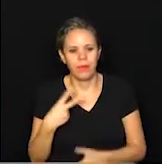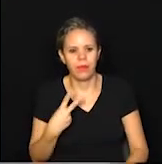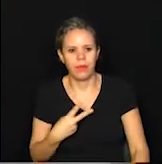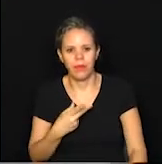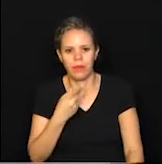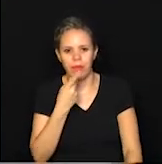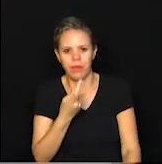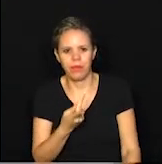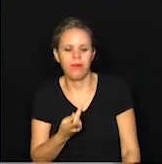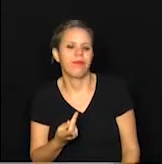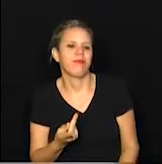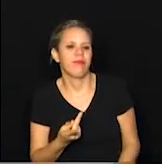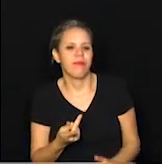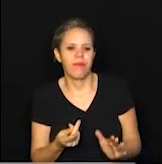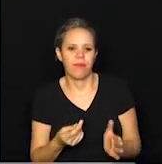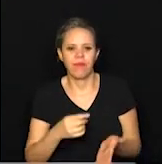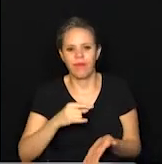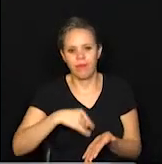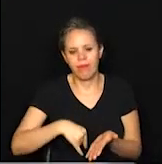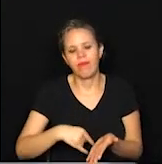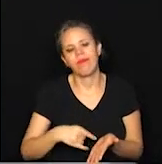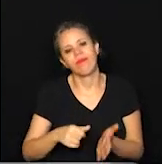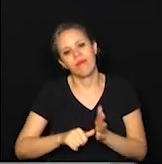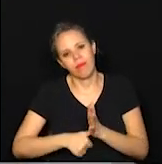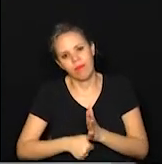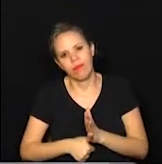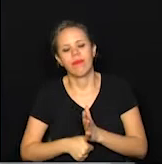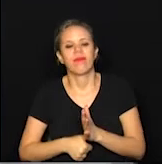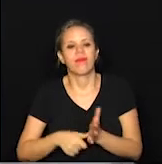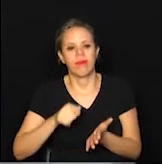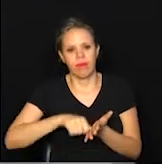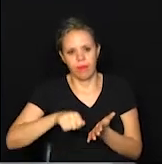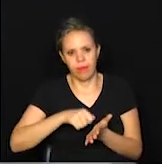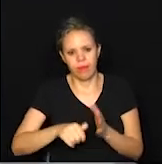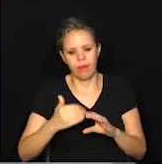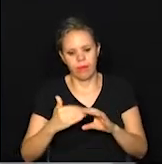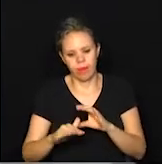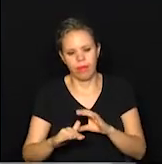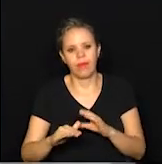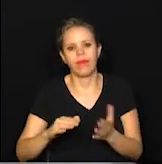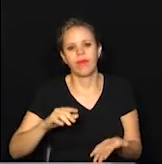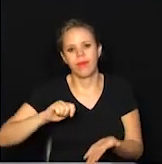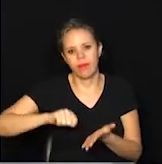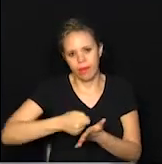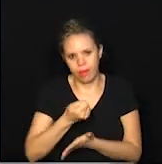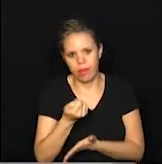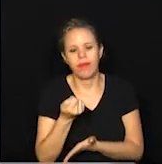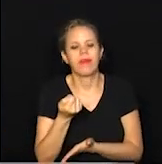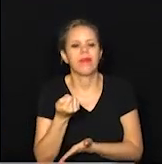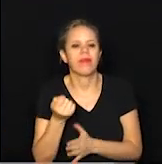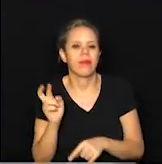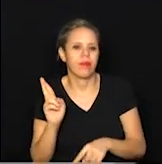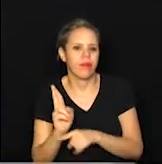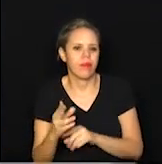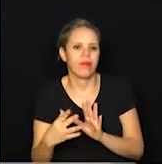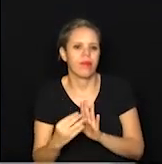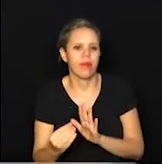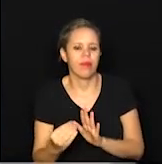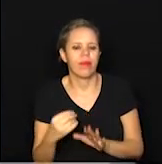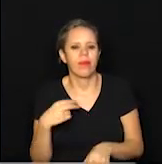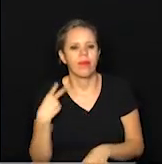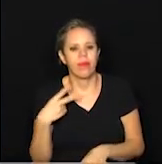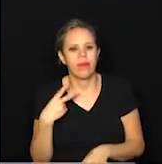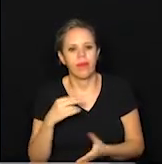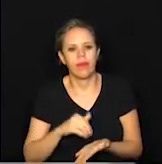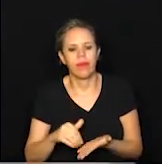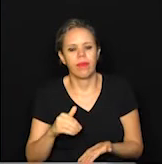no SIGADOC, os vereadores colocariam ali a assinatura, né? A representante também do vereador Paulo Búfalo está aqui,